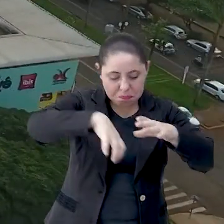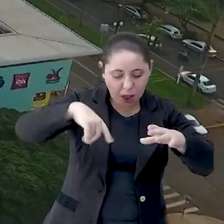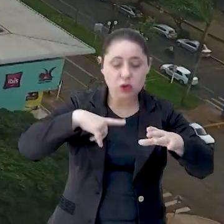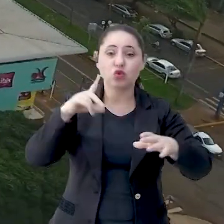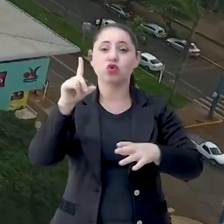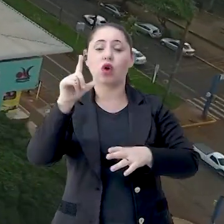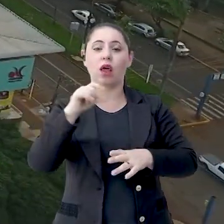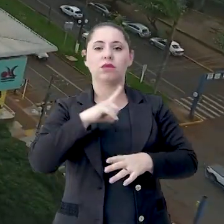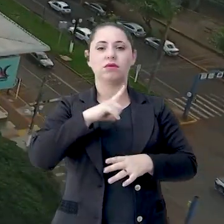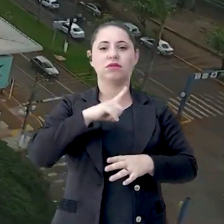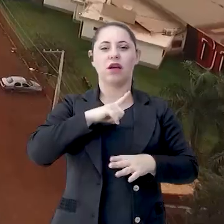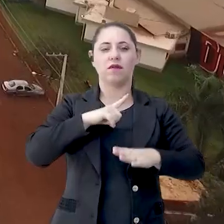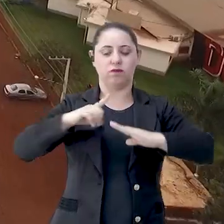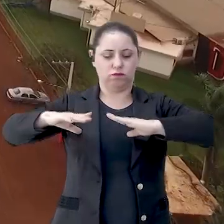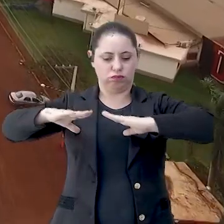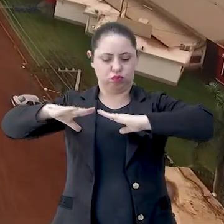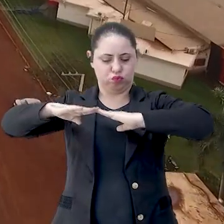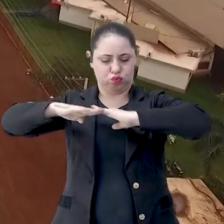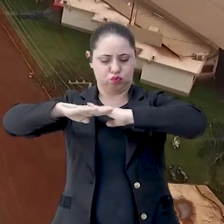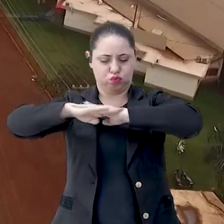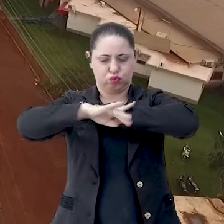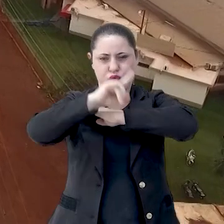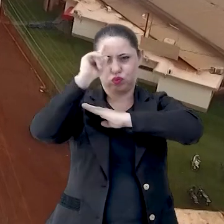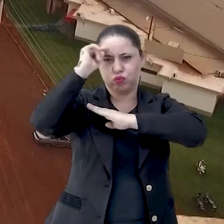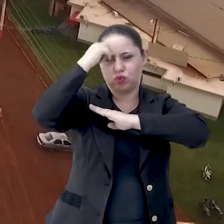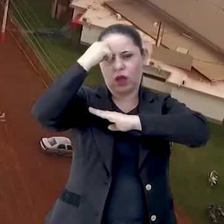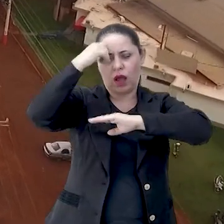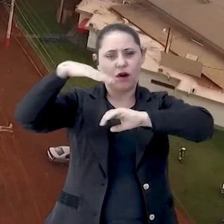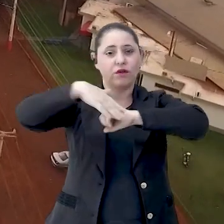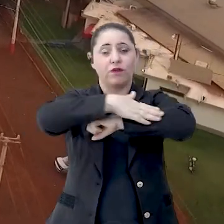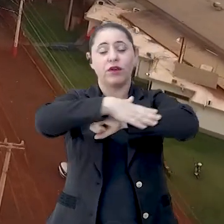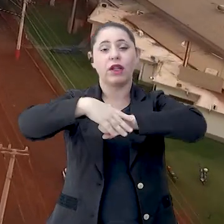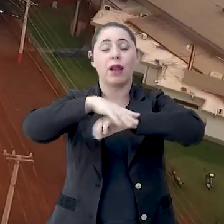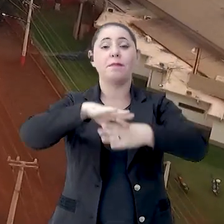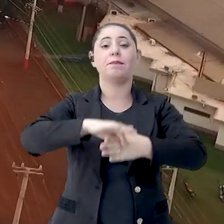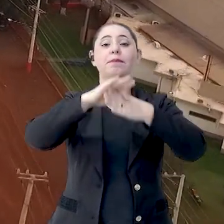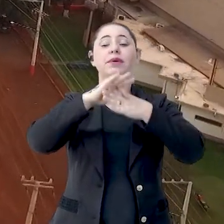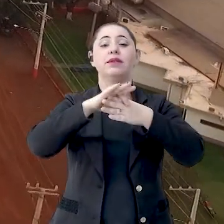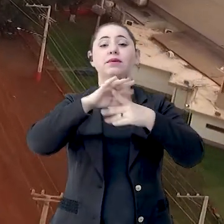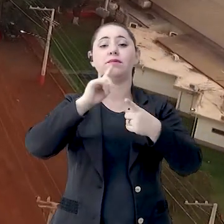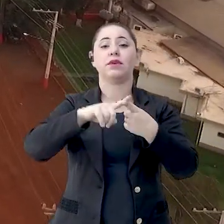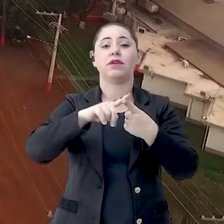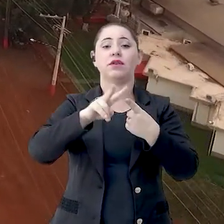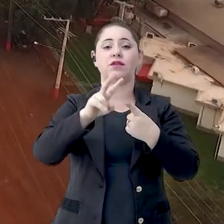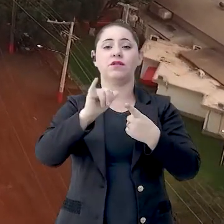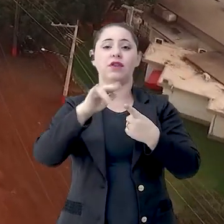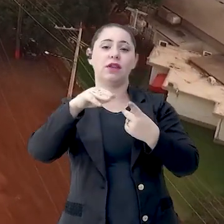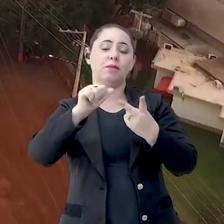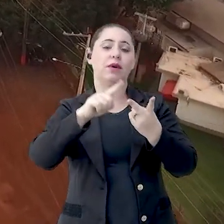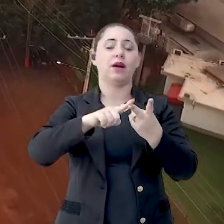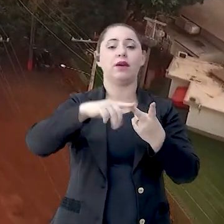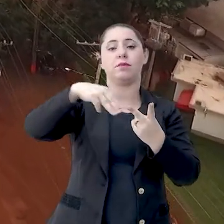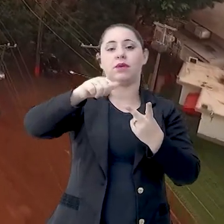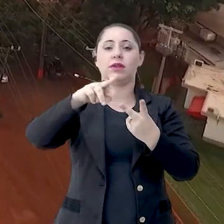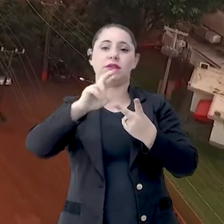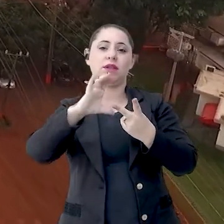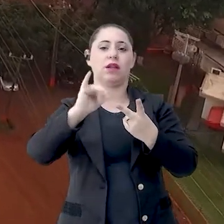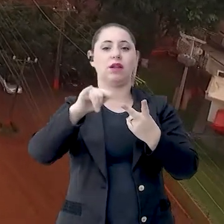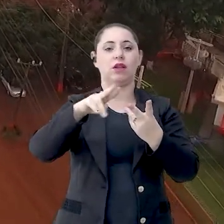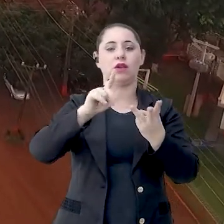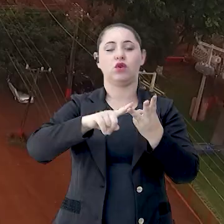Joaquim Teixeira Alves. E também o núcleo industrial e o acesso ao polo industrial de